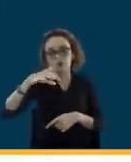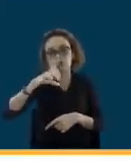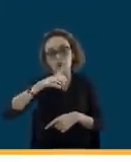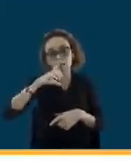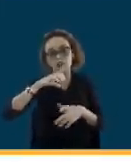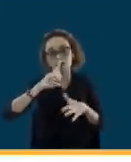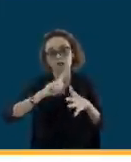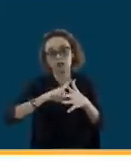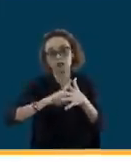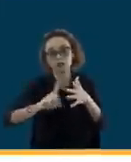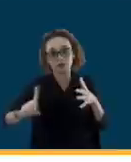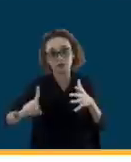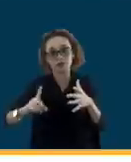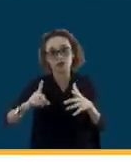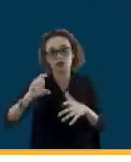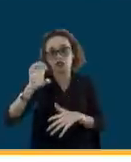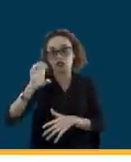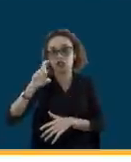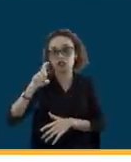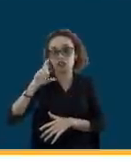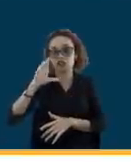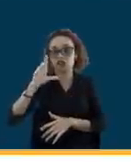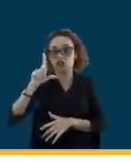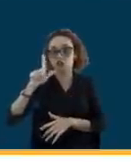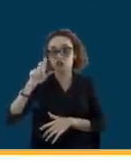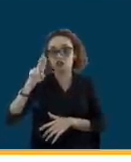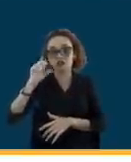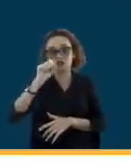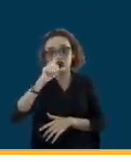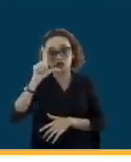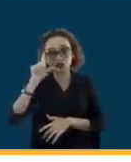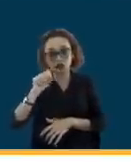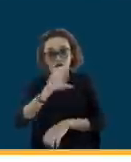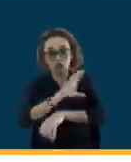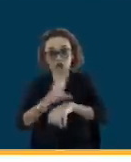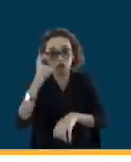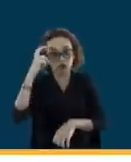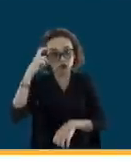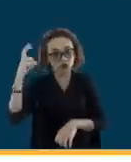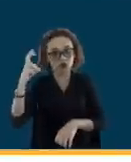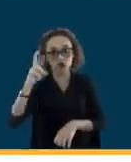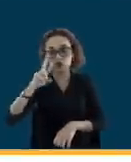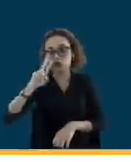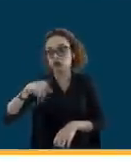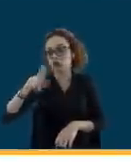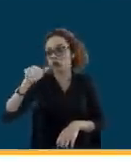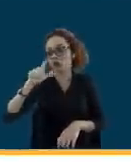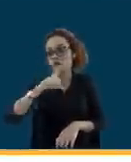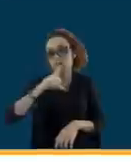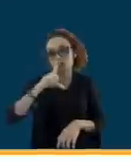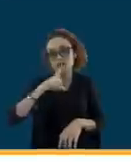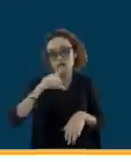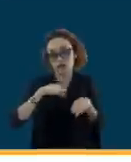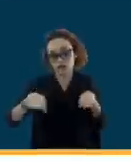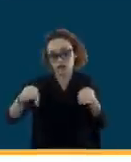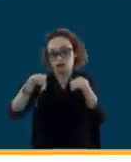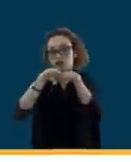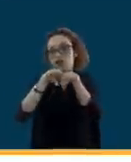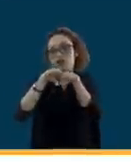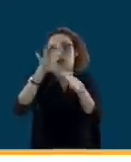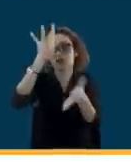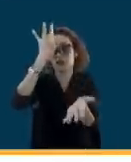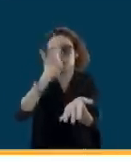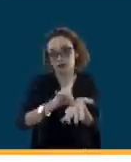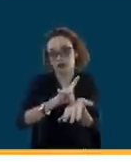da cultura, nunca houve o princípio da universalidade, nem no programa mais amplo, que foi esse que